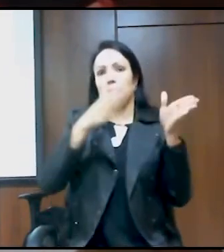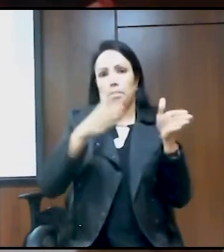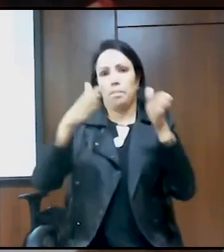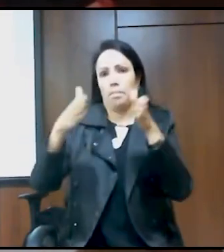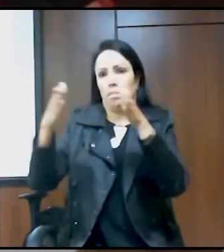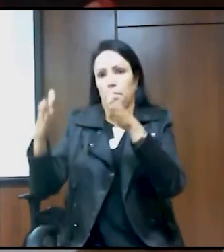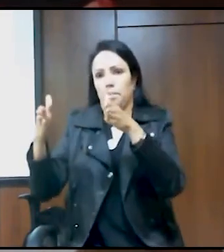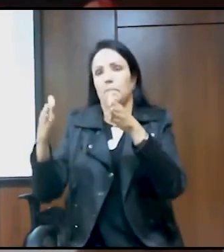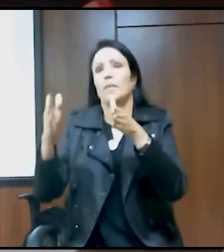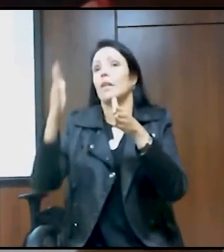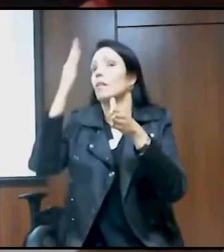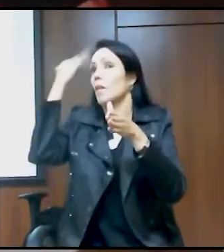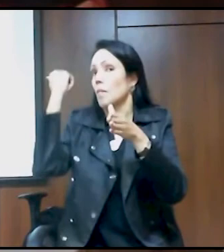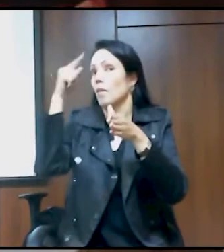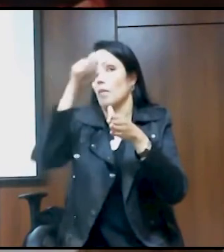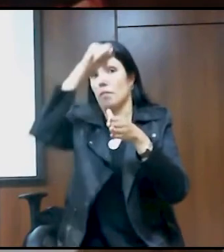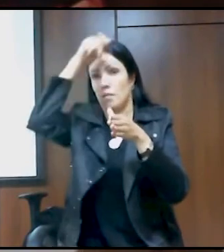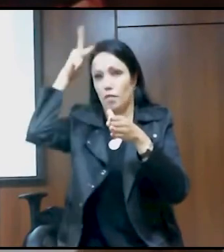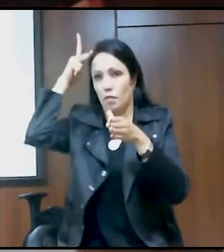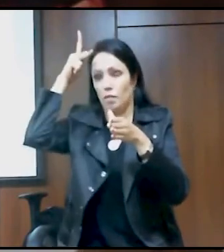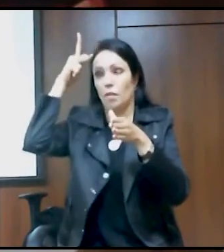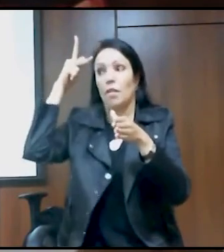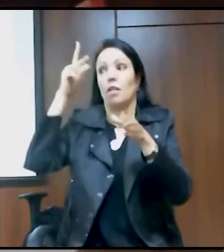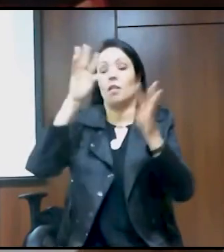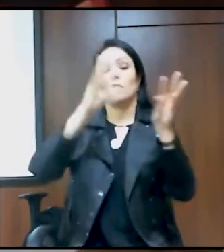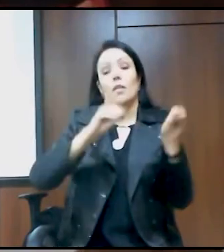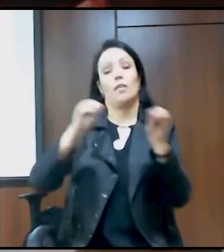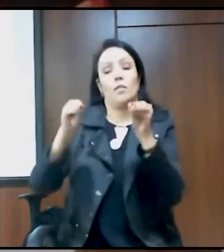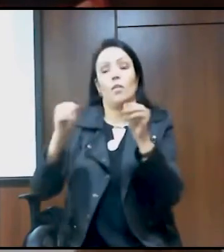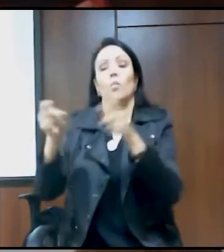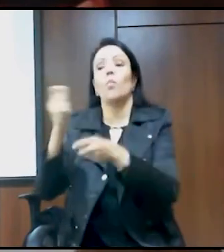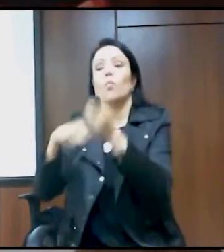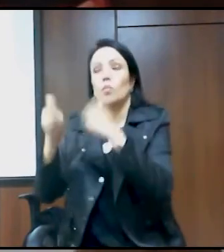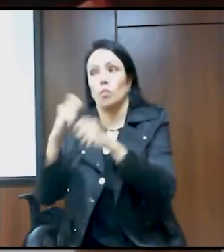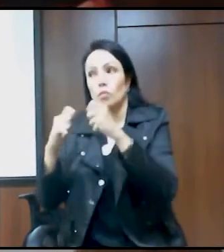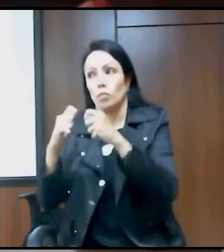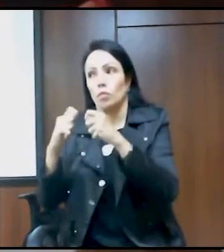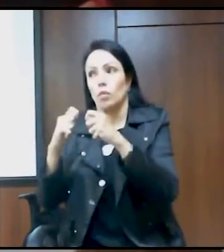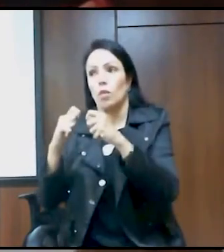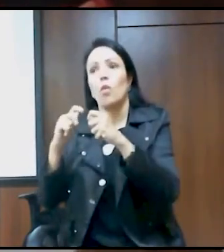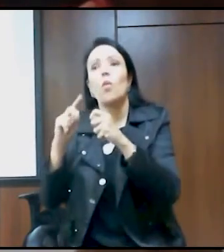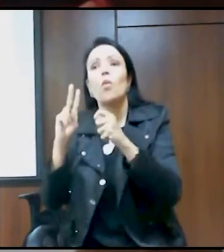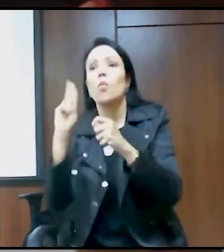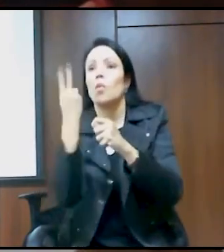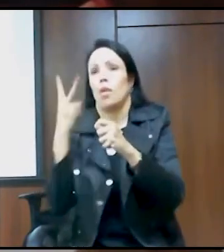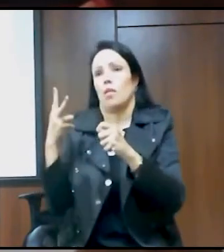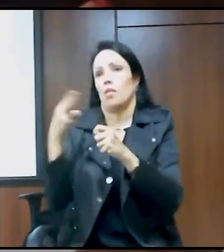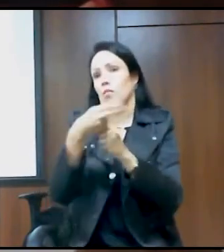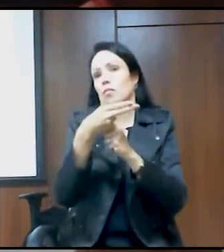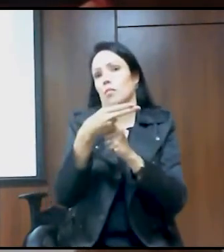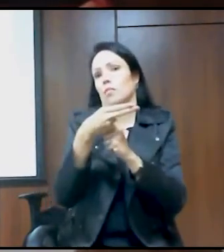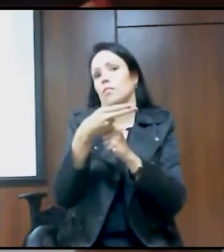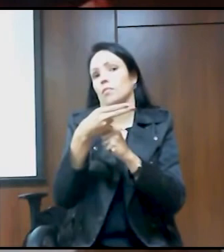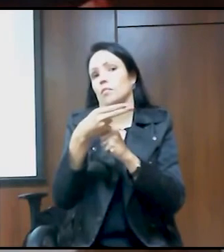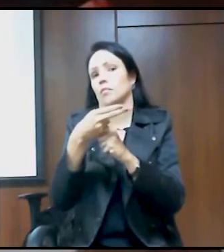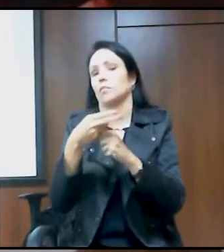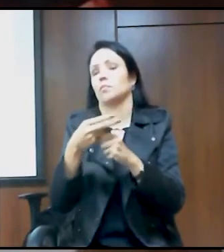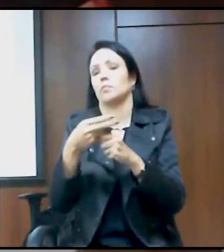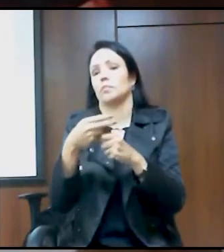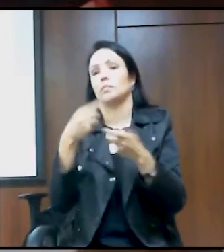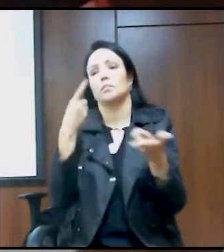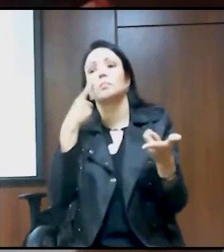da prefeitura se é uma passagem orçamentária ou se é corte, né? A gente vai ter